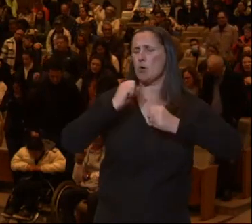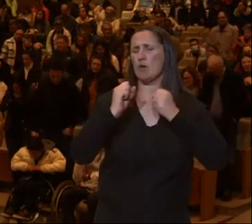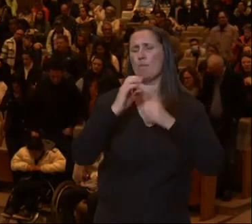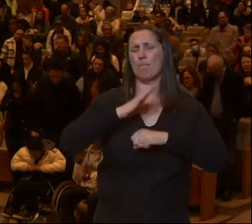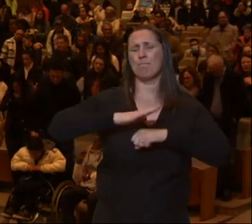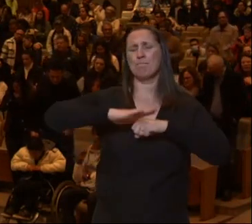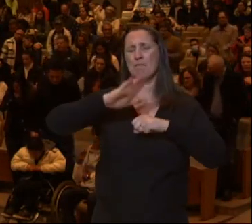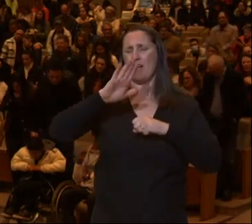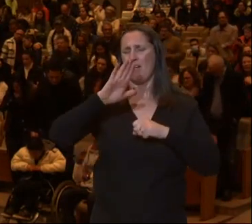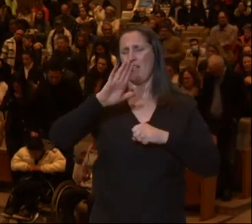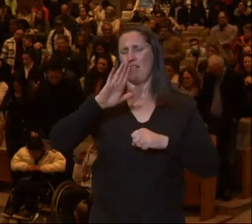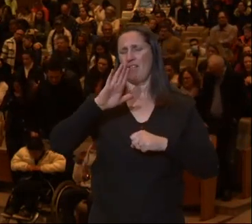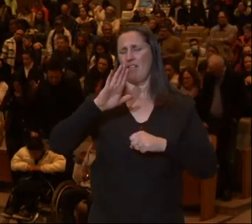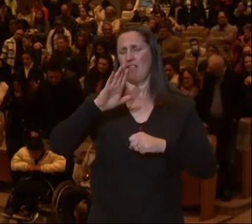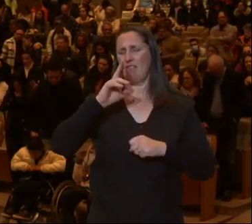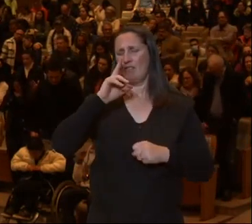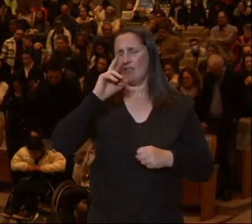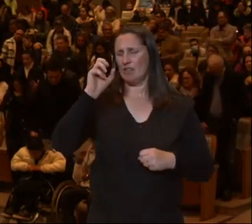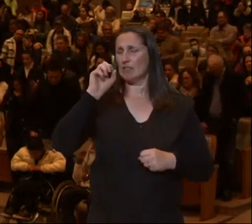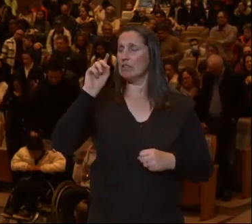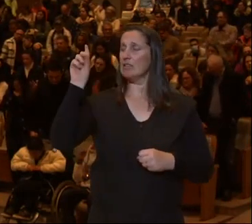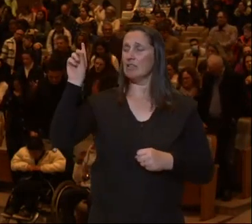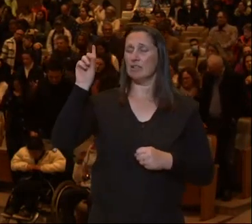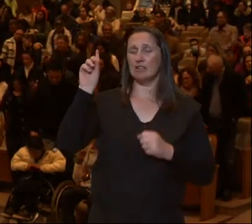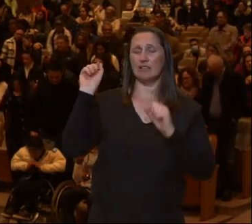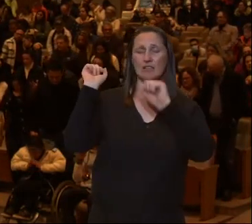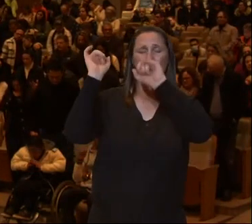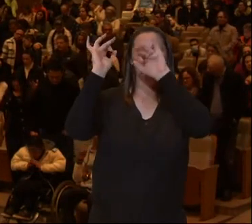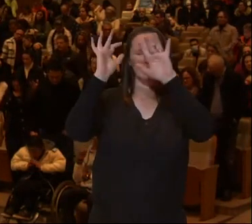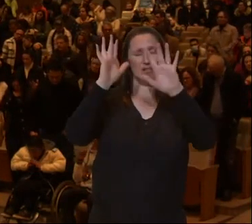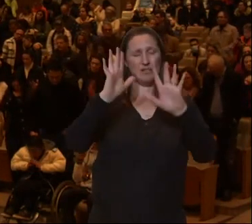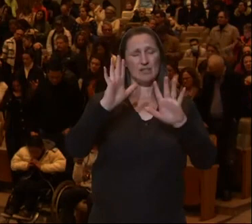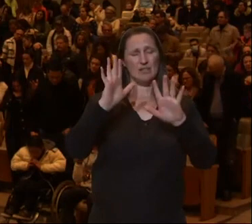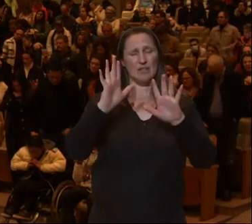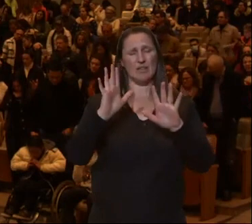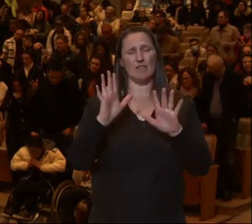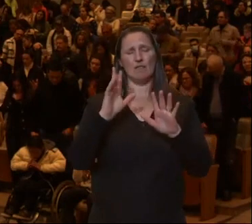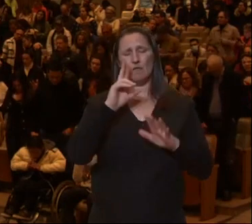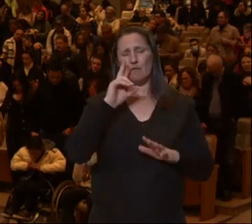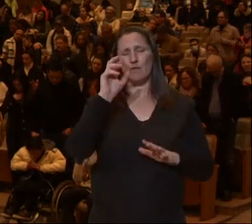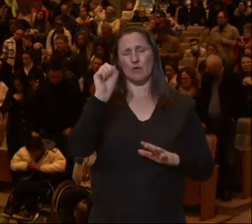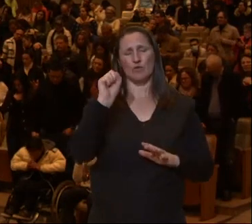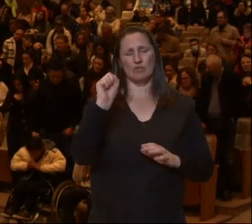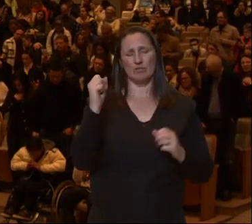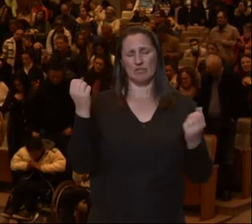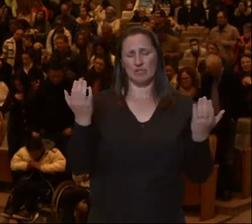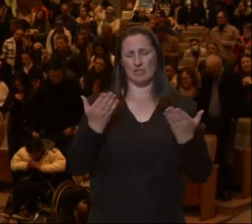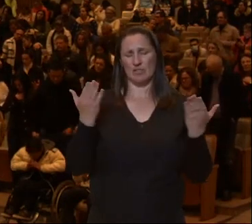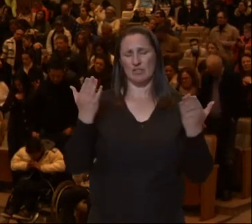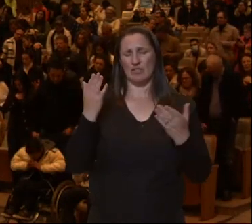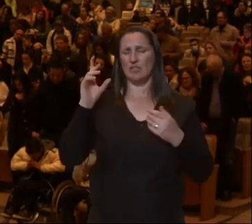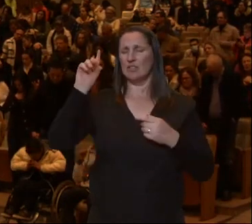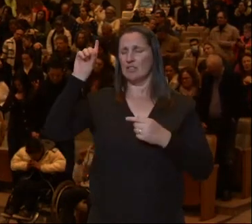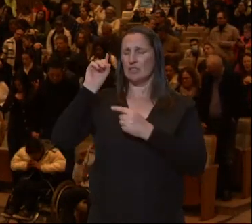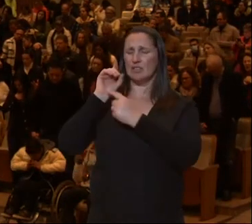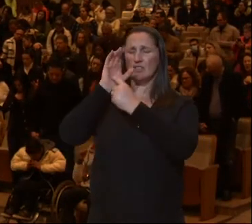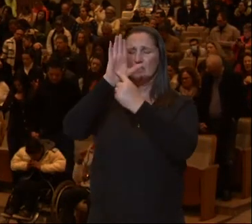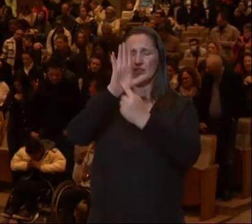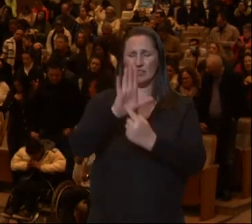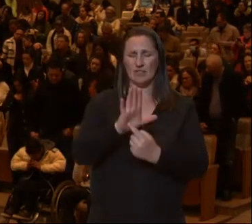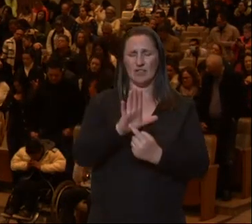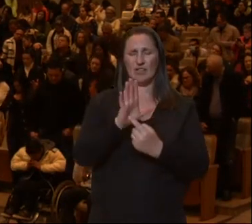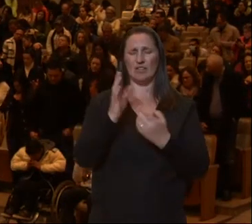que eles recebam força da parte de Deus, e que o Senhor se revele